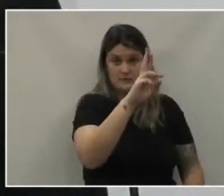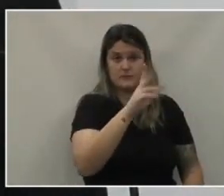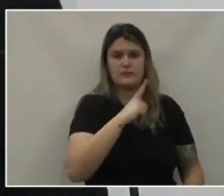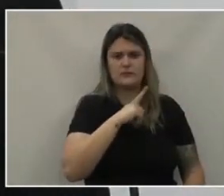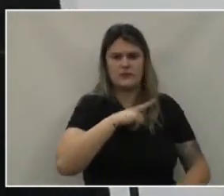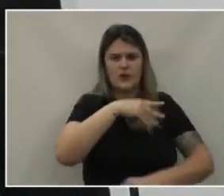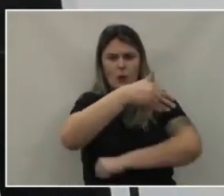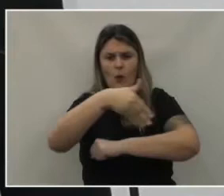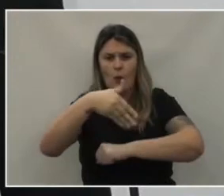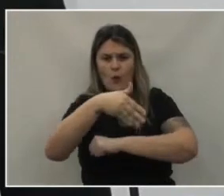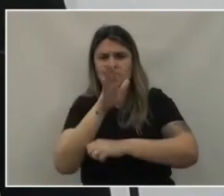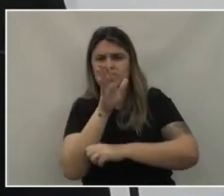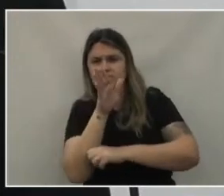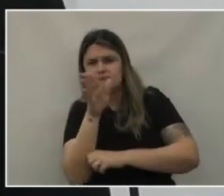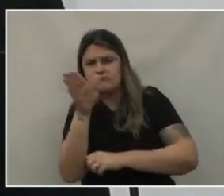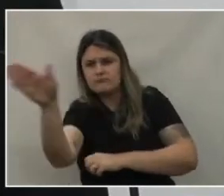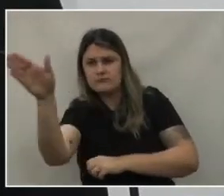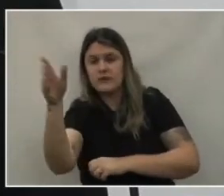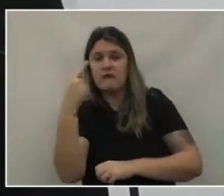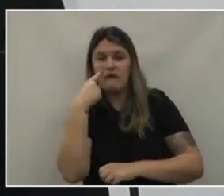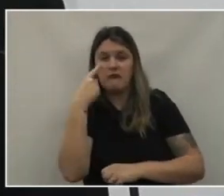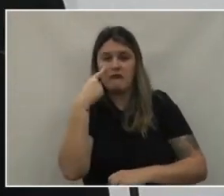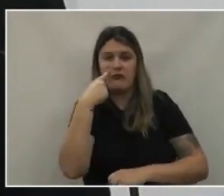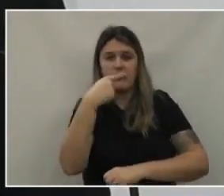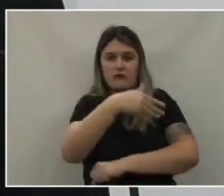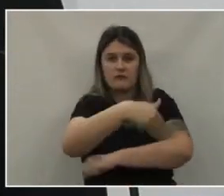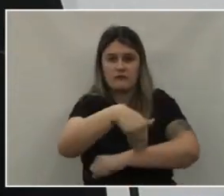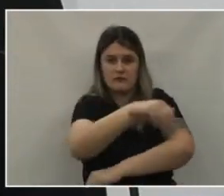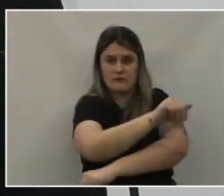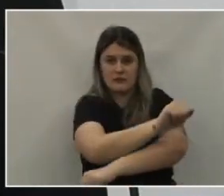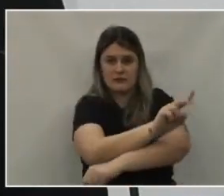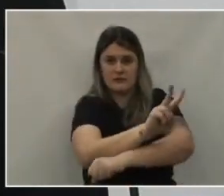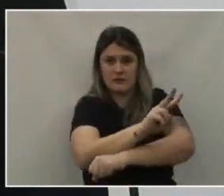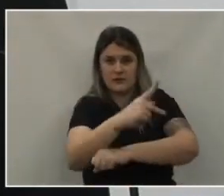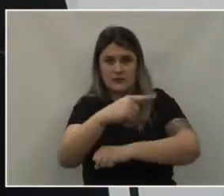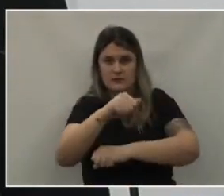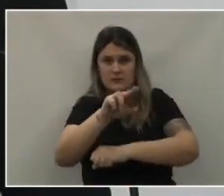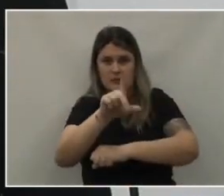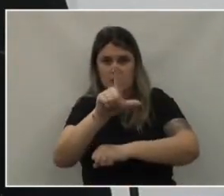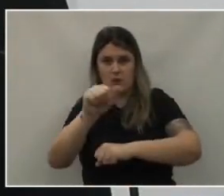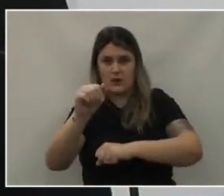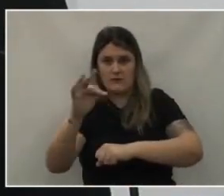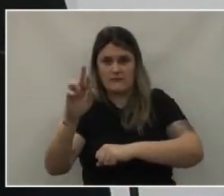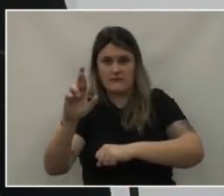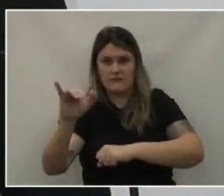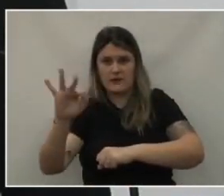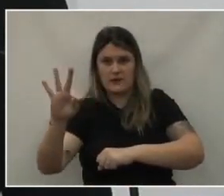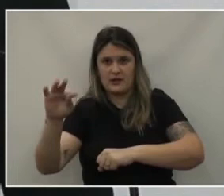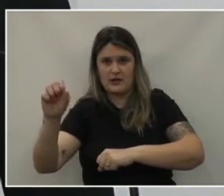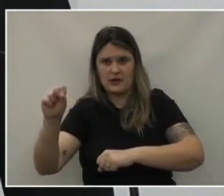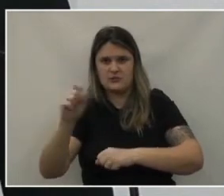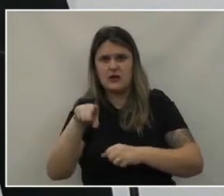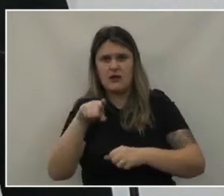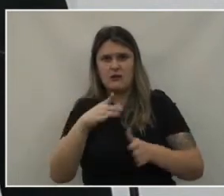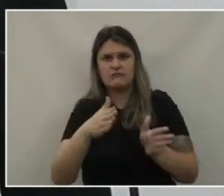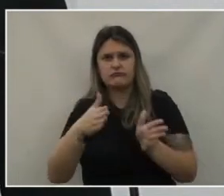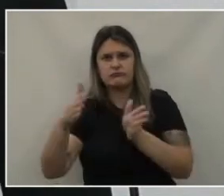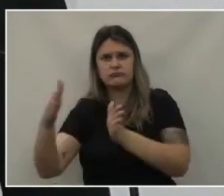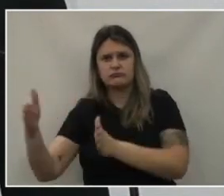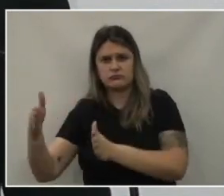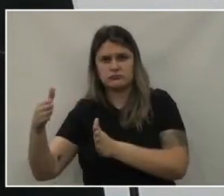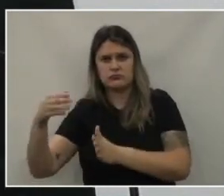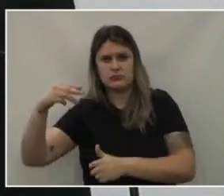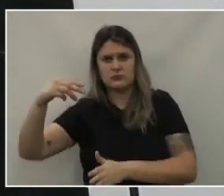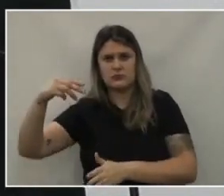frente da Paula Freitas para o Instituto Federal, ela fica ao lado. A